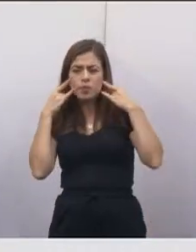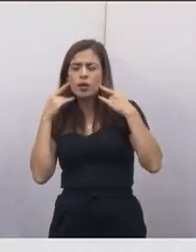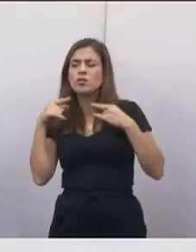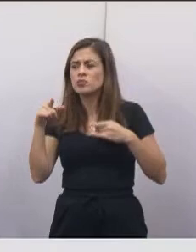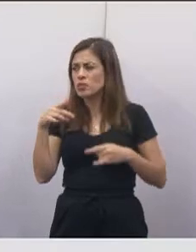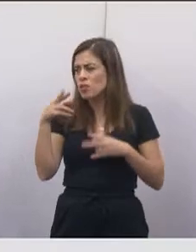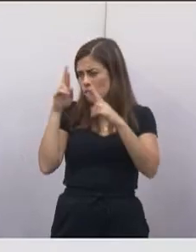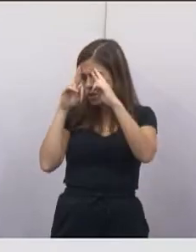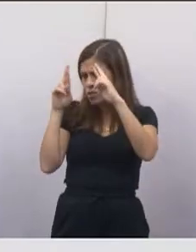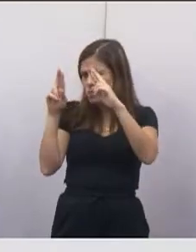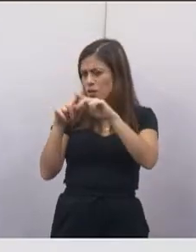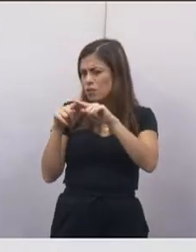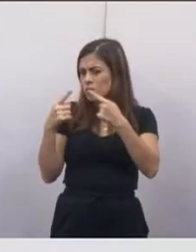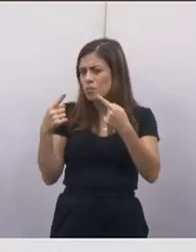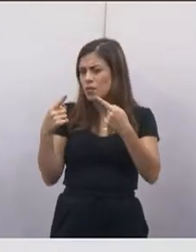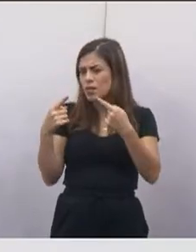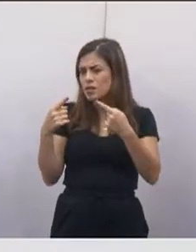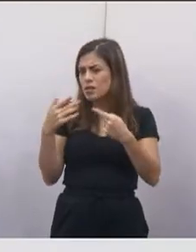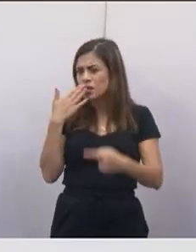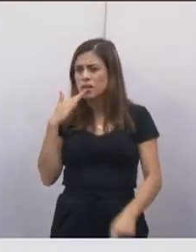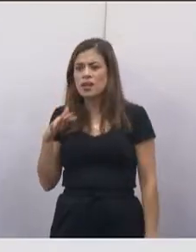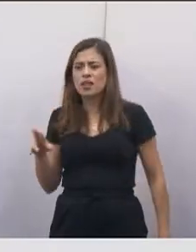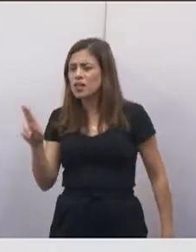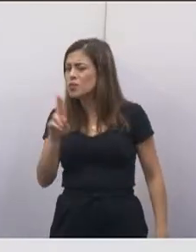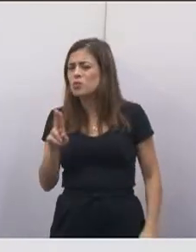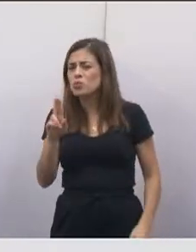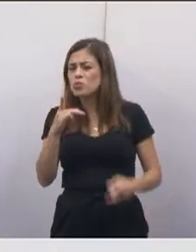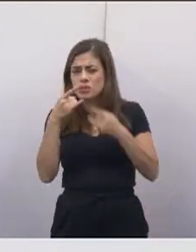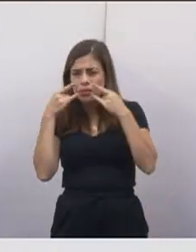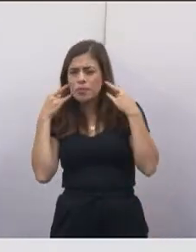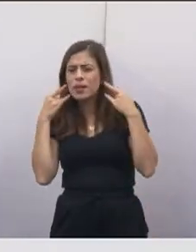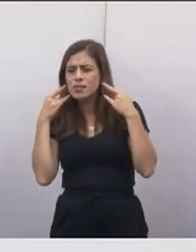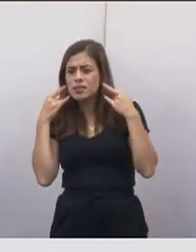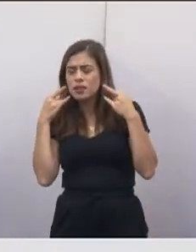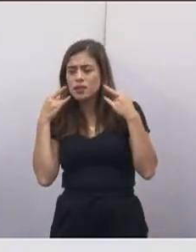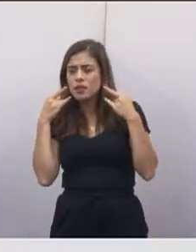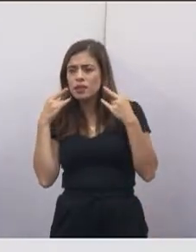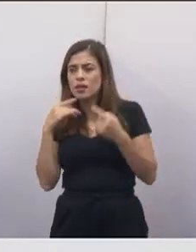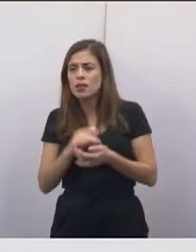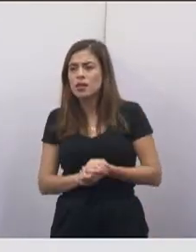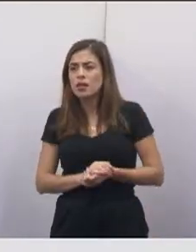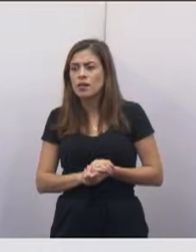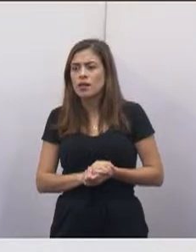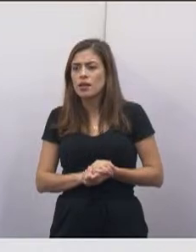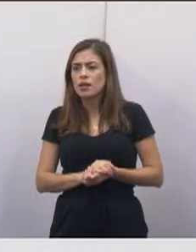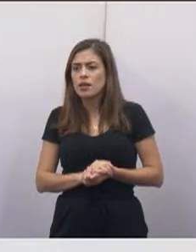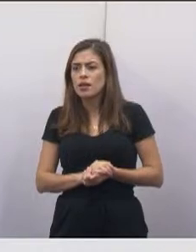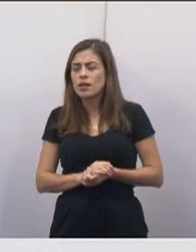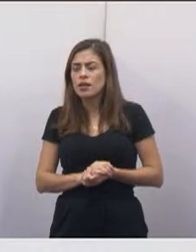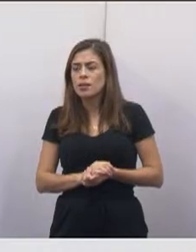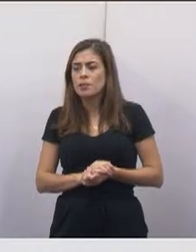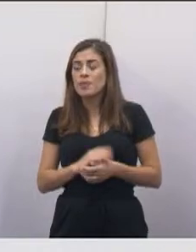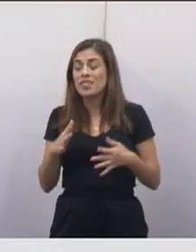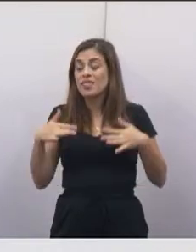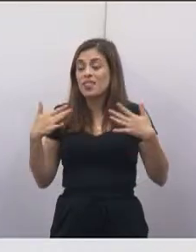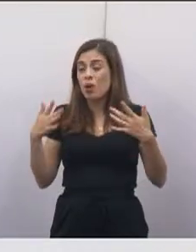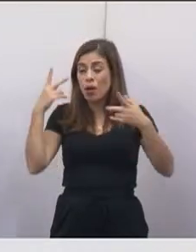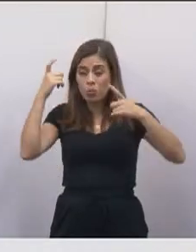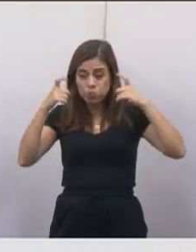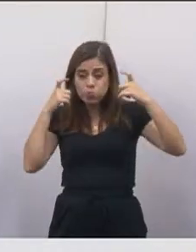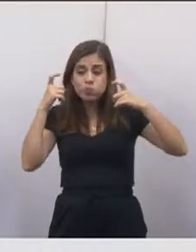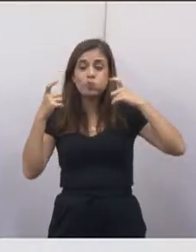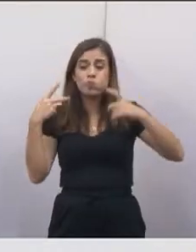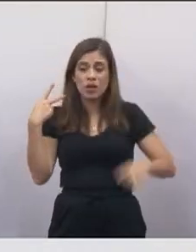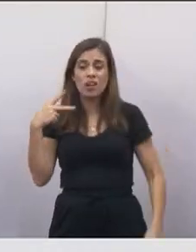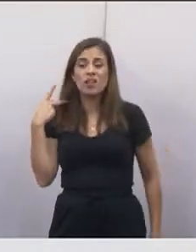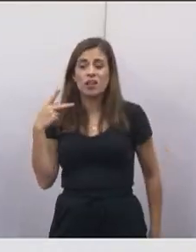sua fala, mas criança não usa máscara, criança as mães não põem. Por mais que tenha que usar, a mãe não põe. Então, a preocupação desse